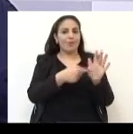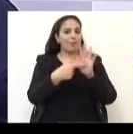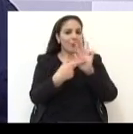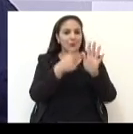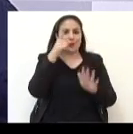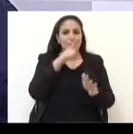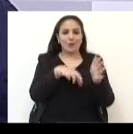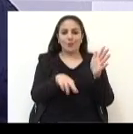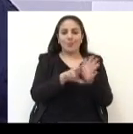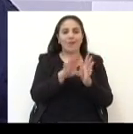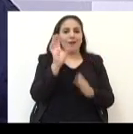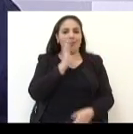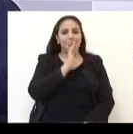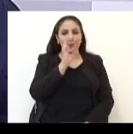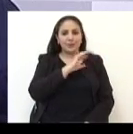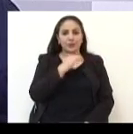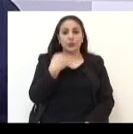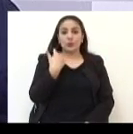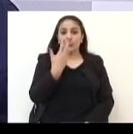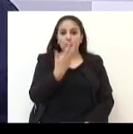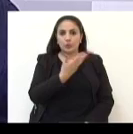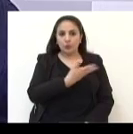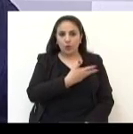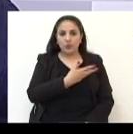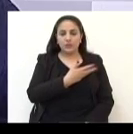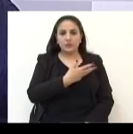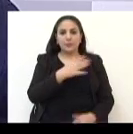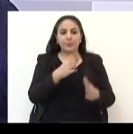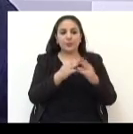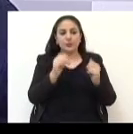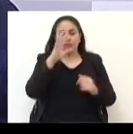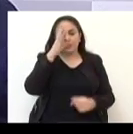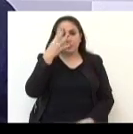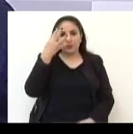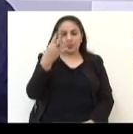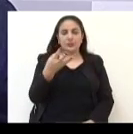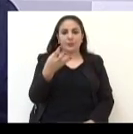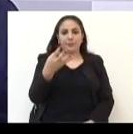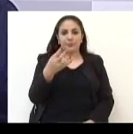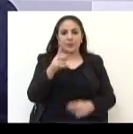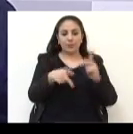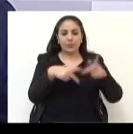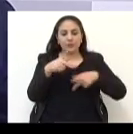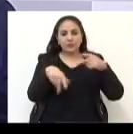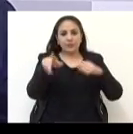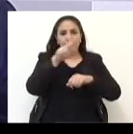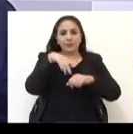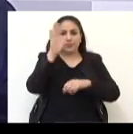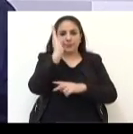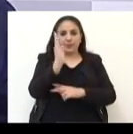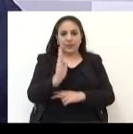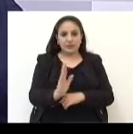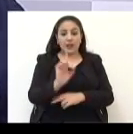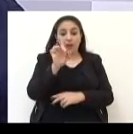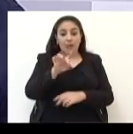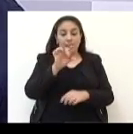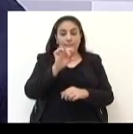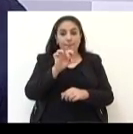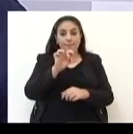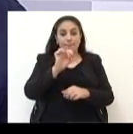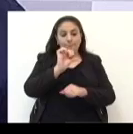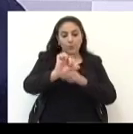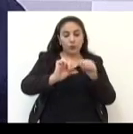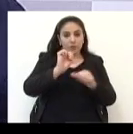vai se recuperar de forma rápida. Nós sinalizarmos que a solução para a população brasileira é